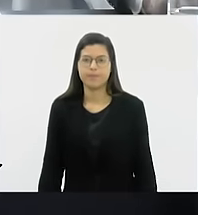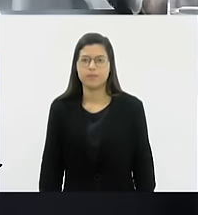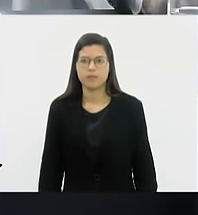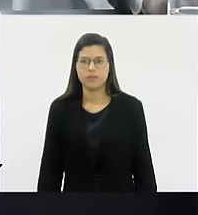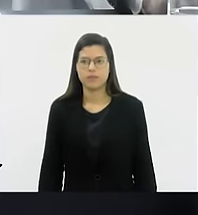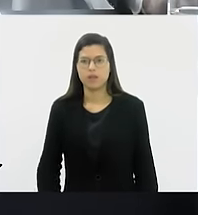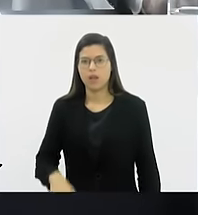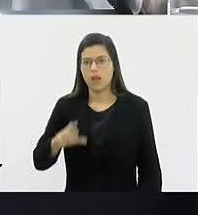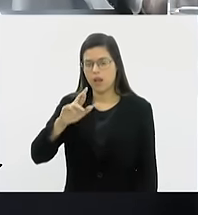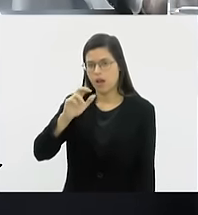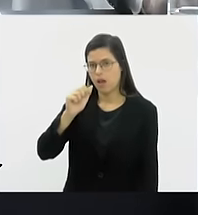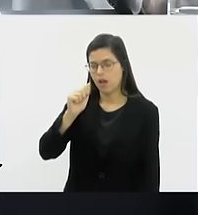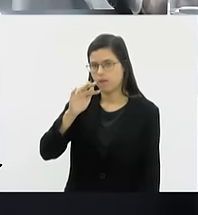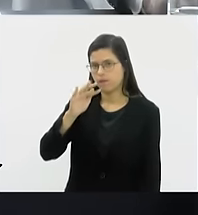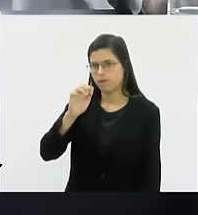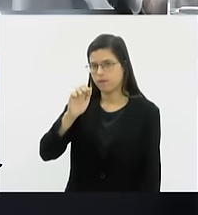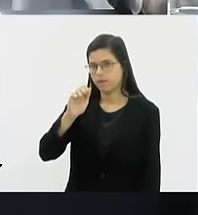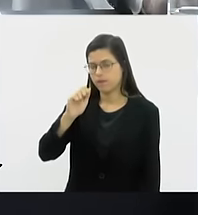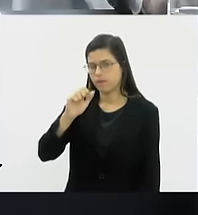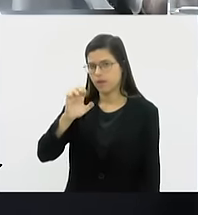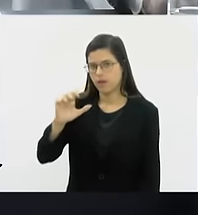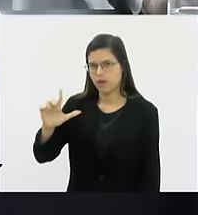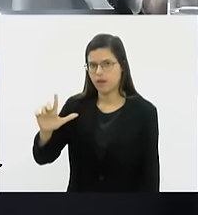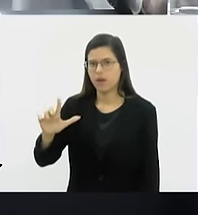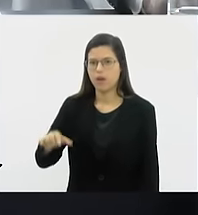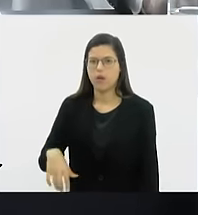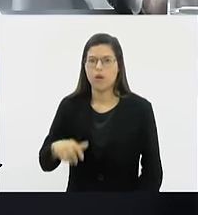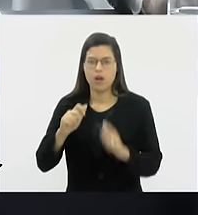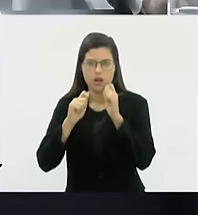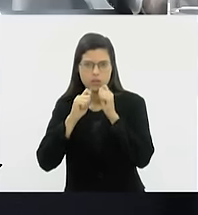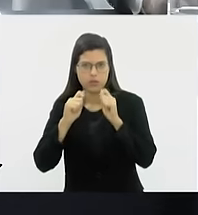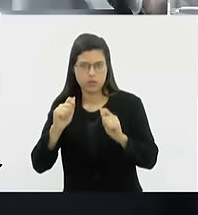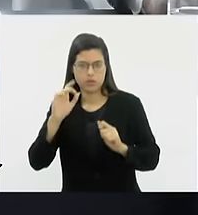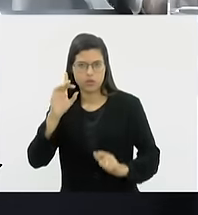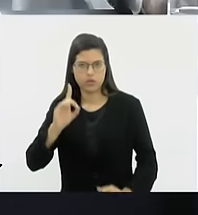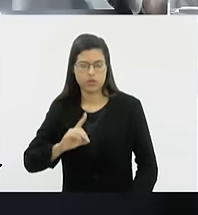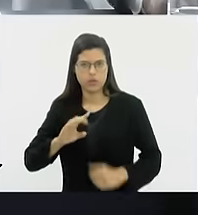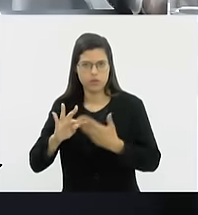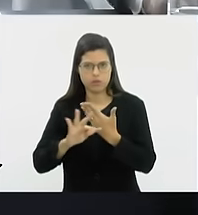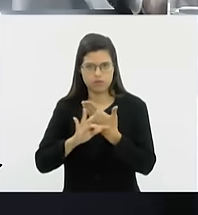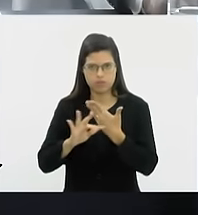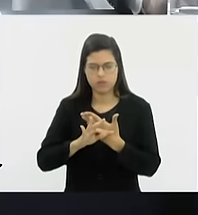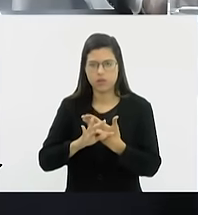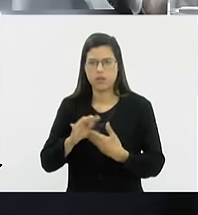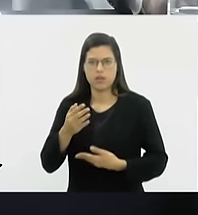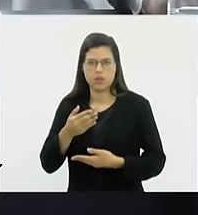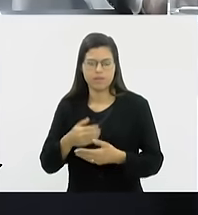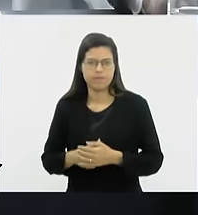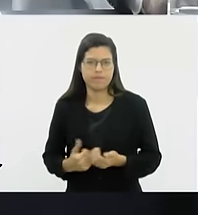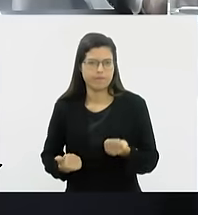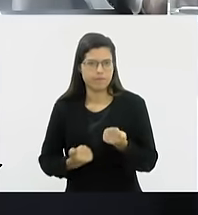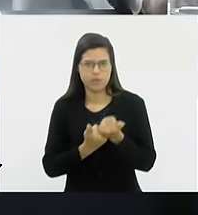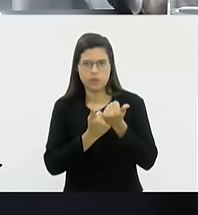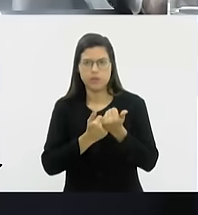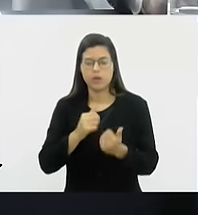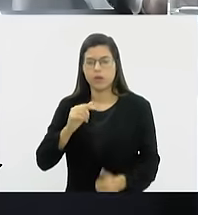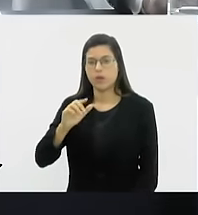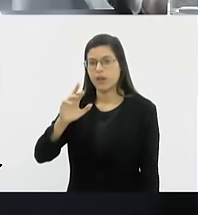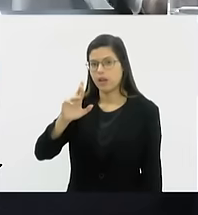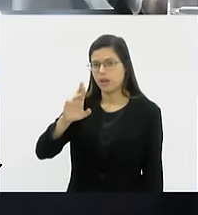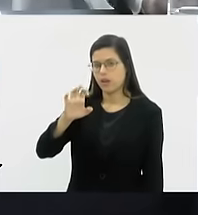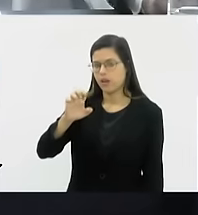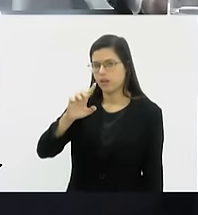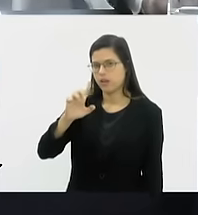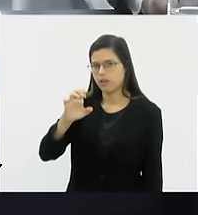Rafael Calado Salgado, assessor da Diretoria Técnica Operacional. Lisete Rezende,